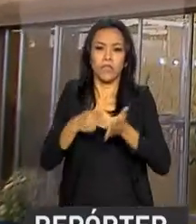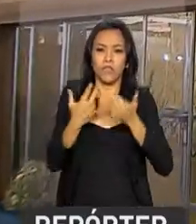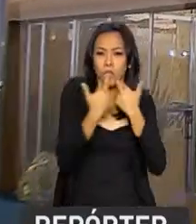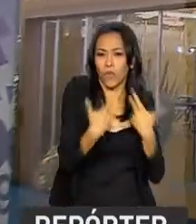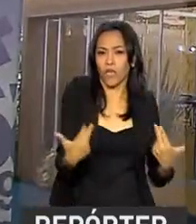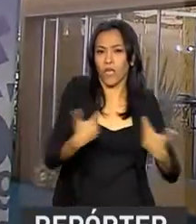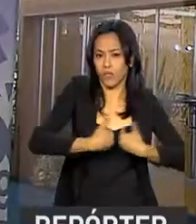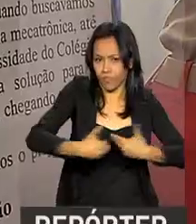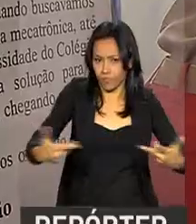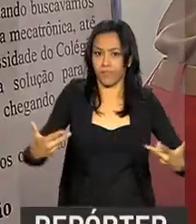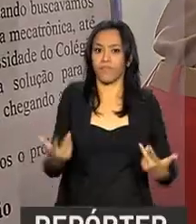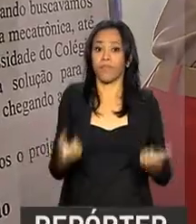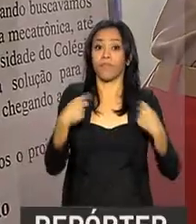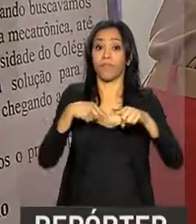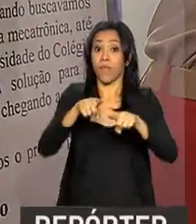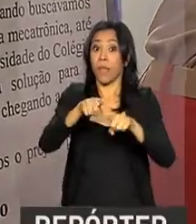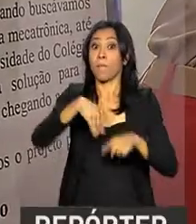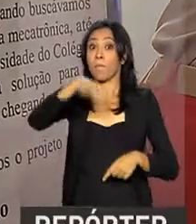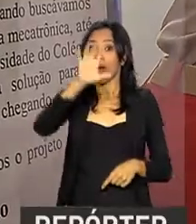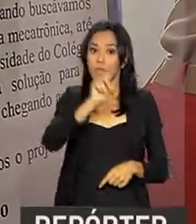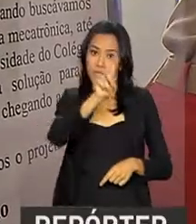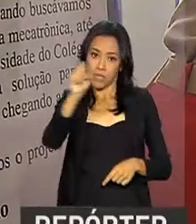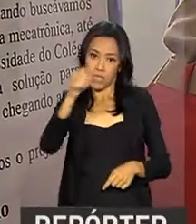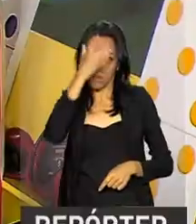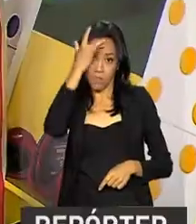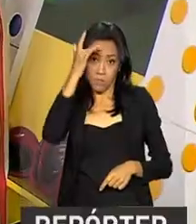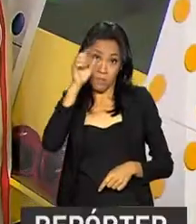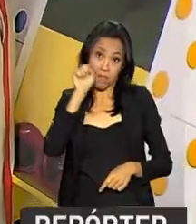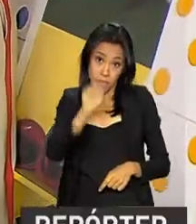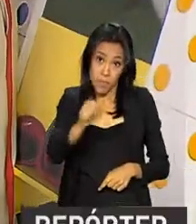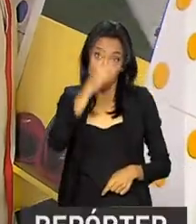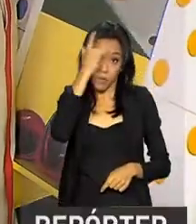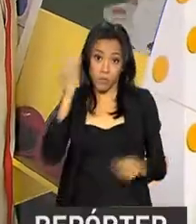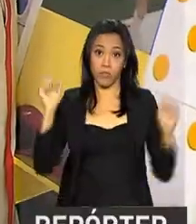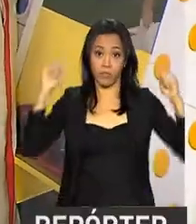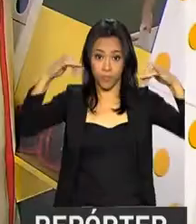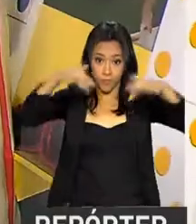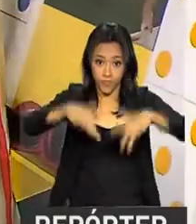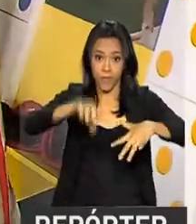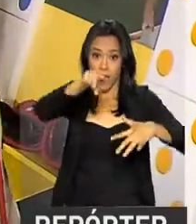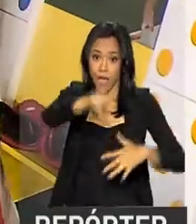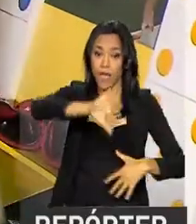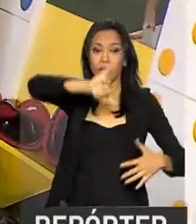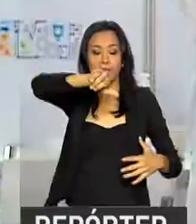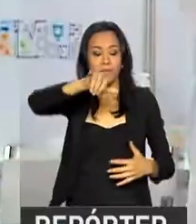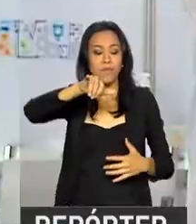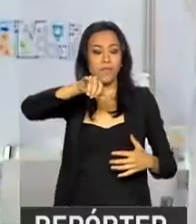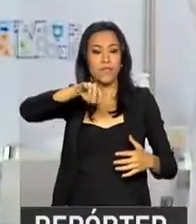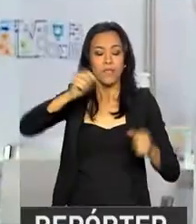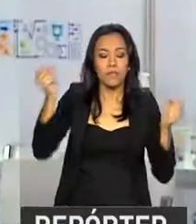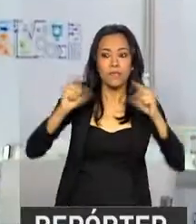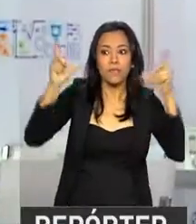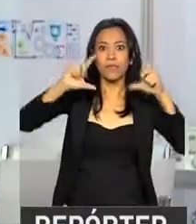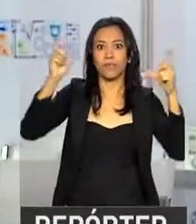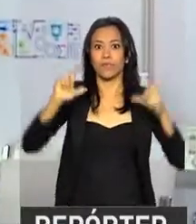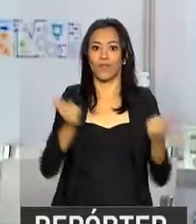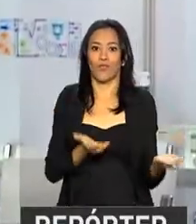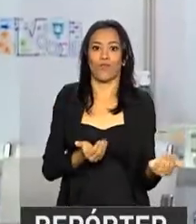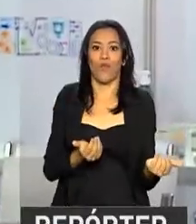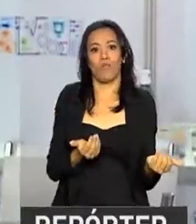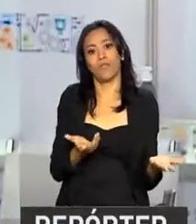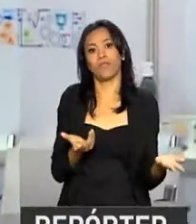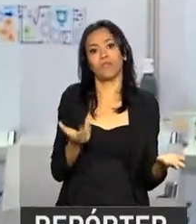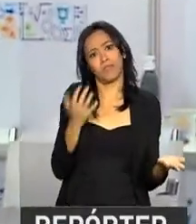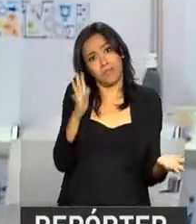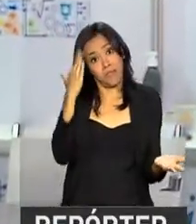expectativa é que mais de 100 mil pessoas passem por aqui uma chance de despertar o interesse nos jovens pra quem sabe se